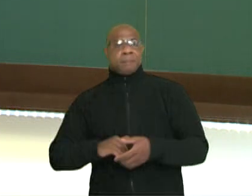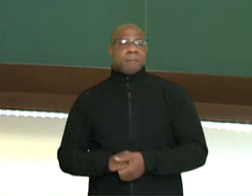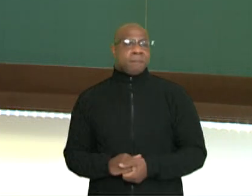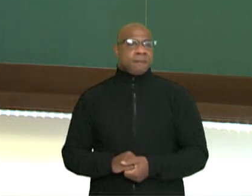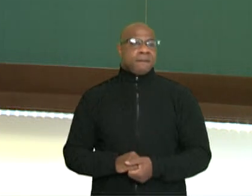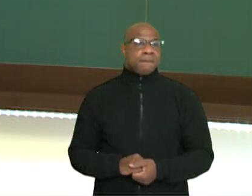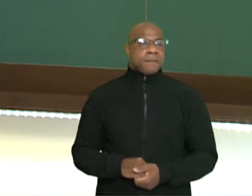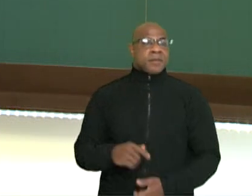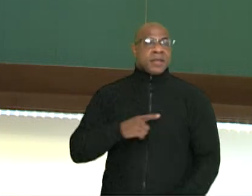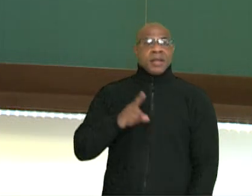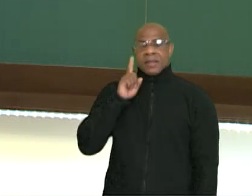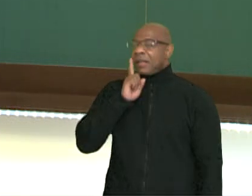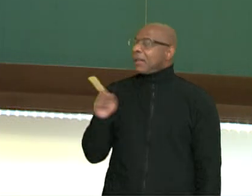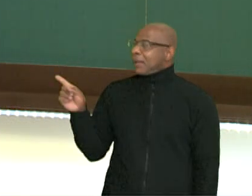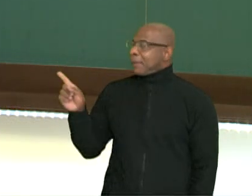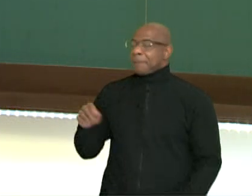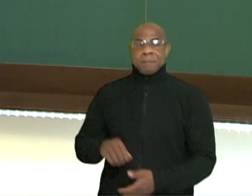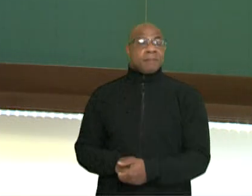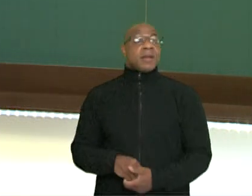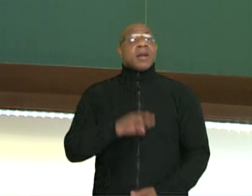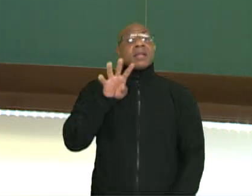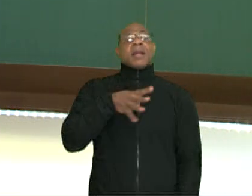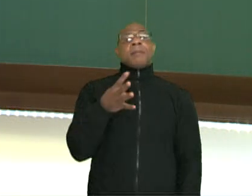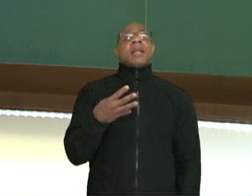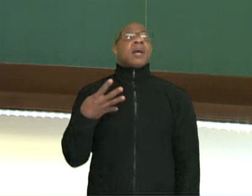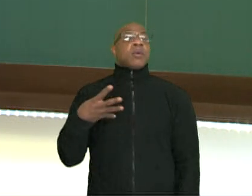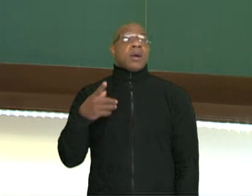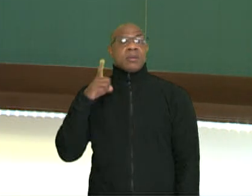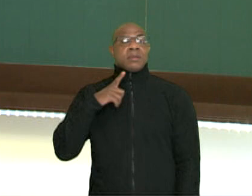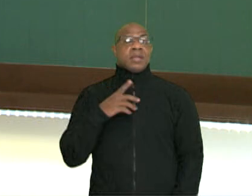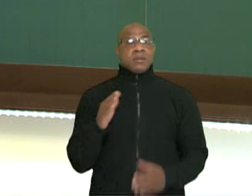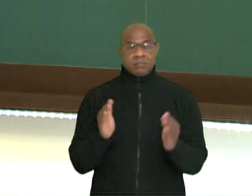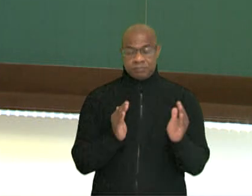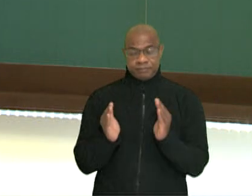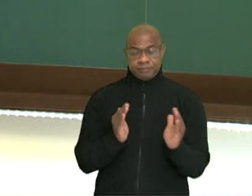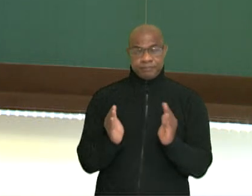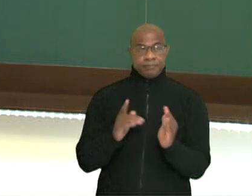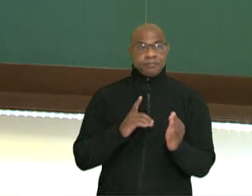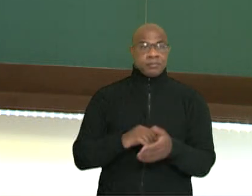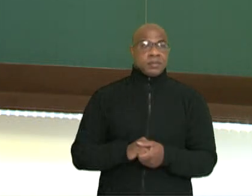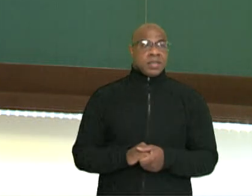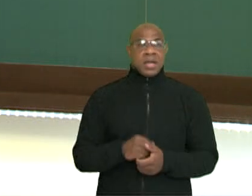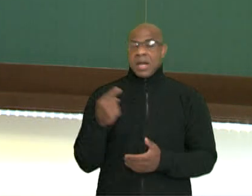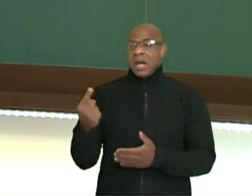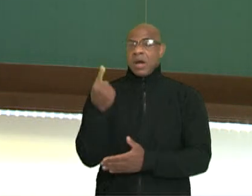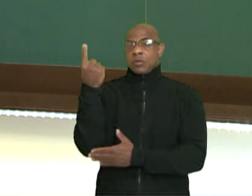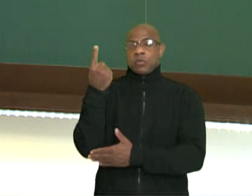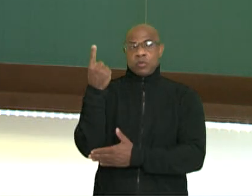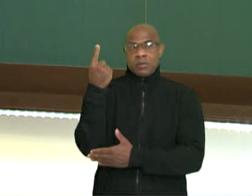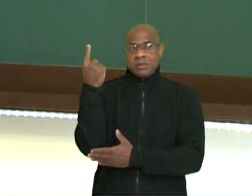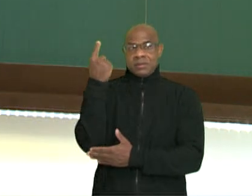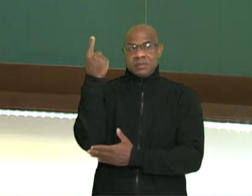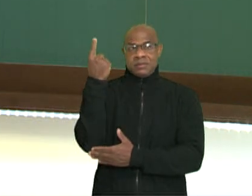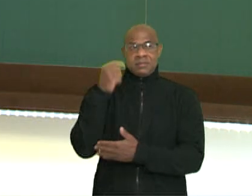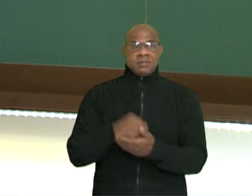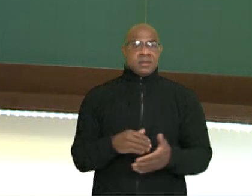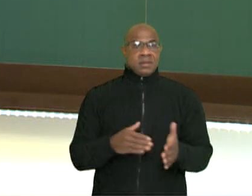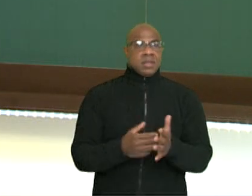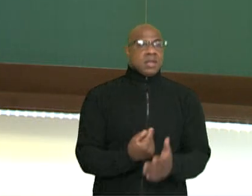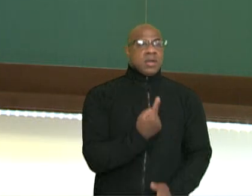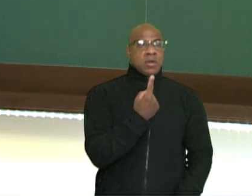Então, tá aí a porcentagem. Esse aqui é uma tabela 4, que eu tenho um intervalo, ó. Por exemplo, altura de alunos. Desde 1,65m